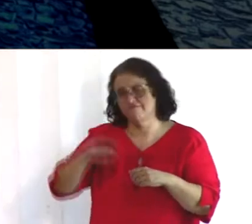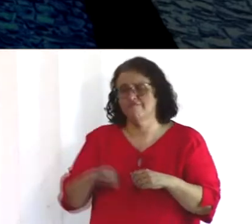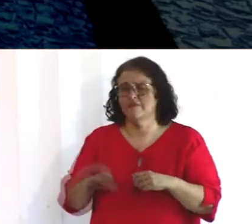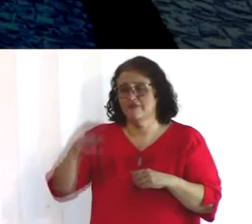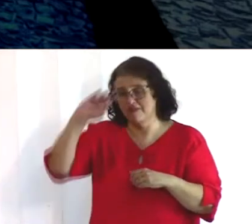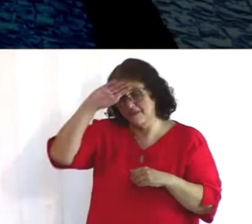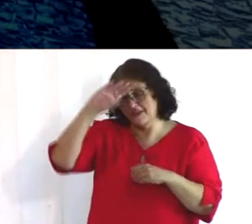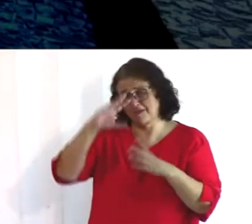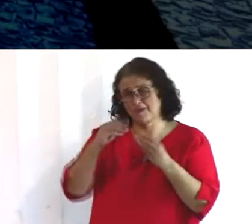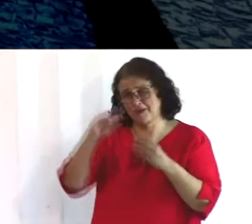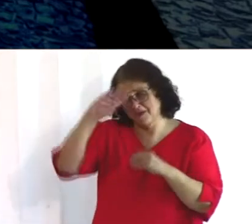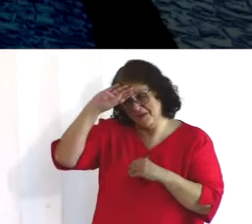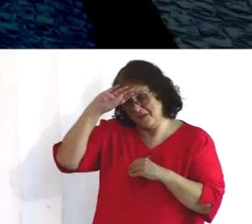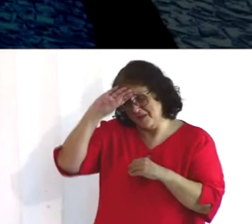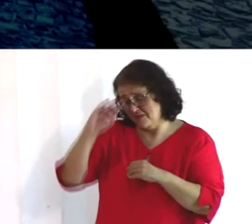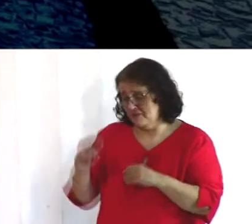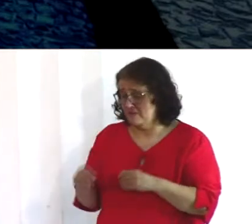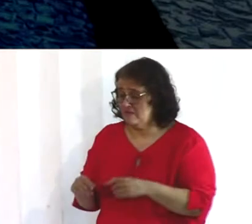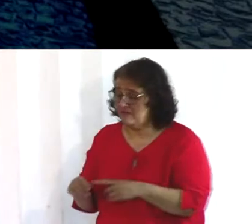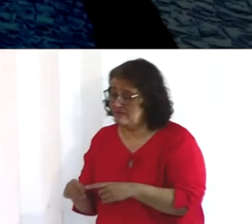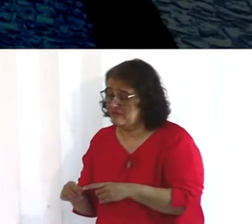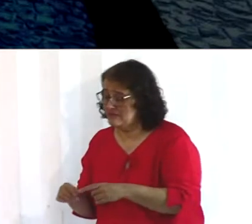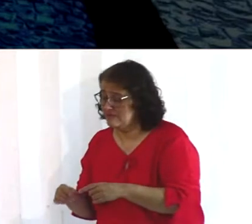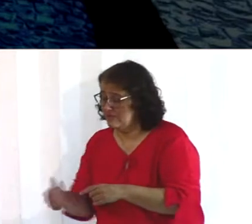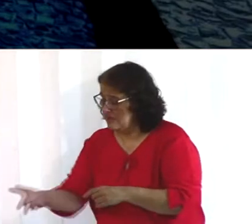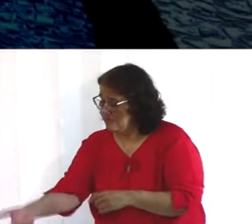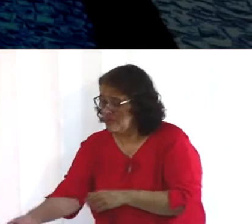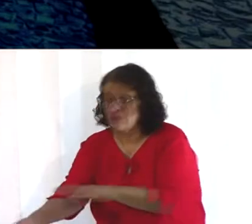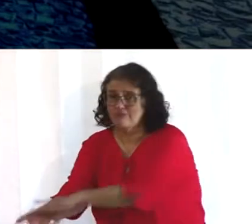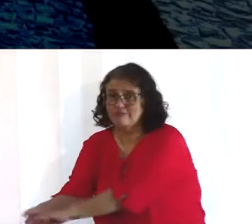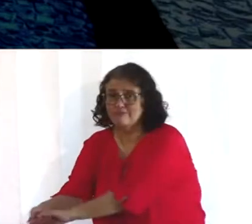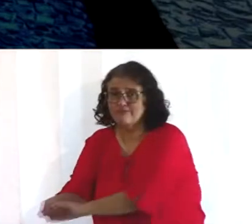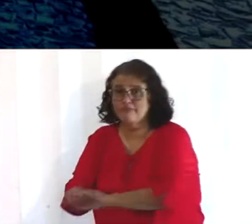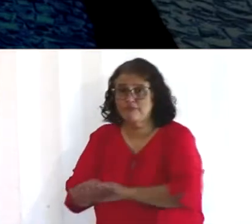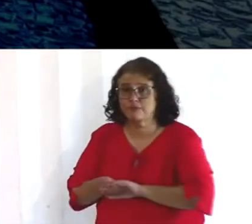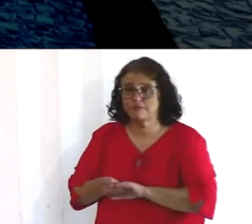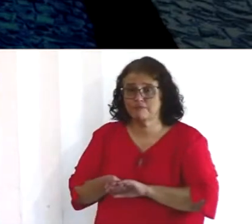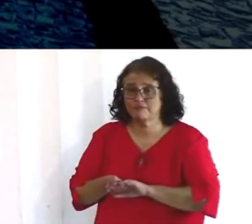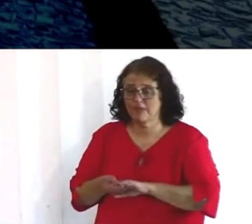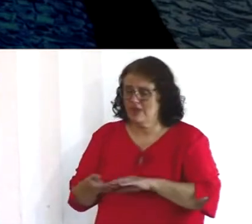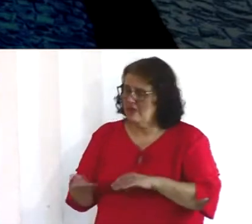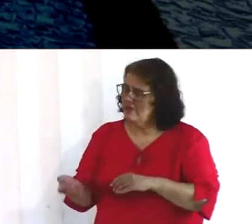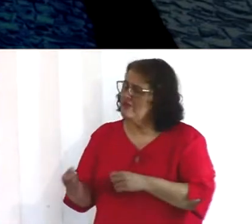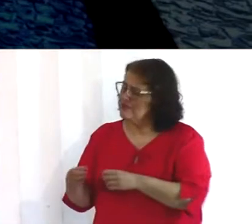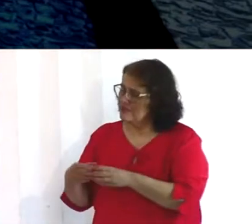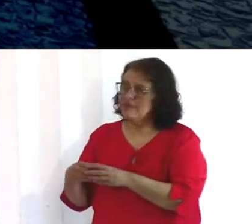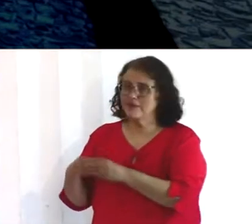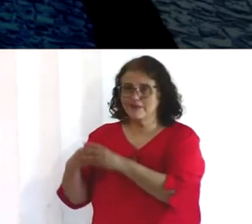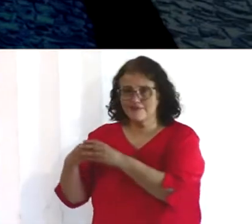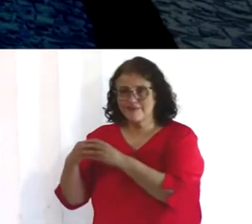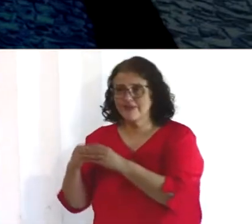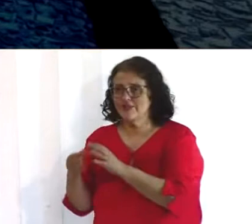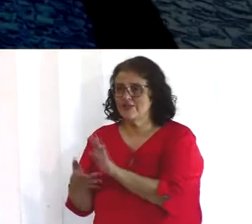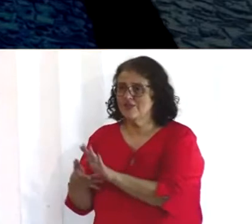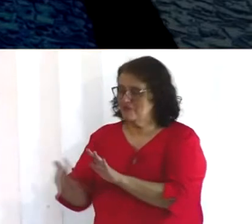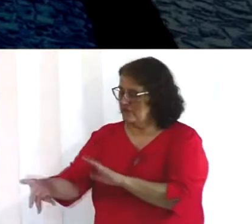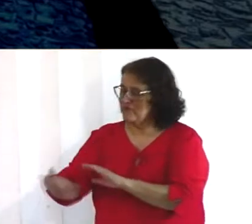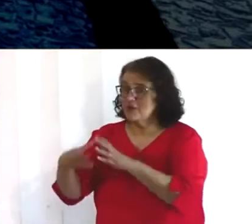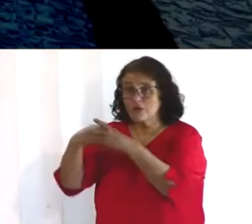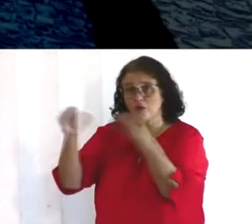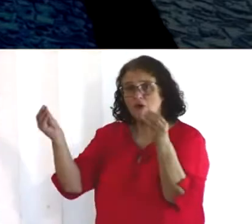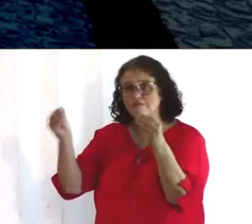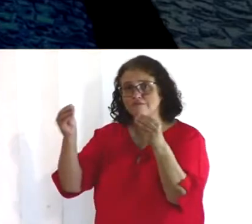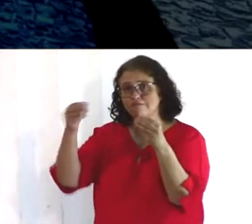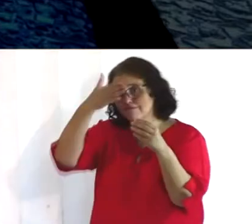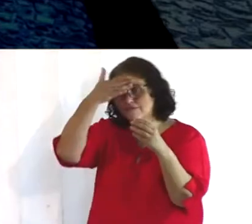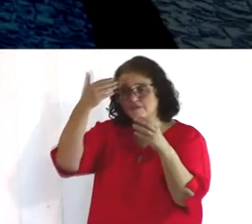deixou, passando ela a servi-los. À tarde, ao cair do sol, trouxeram a Jesus todos